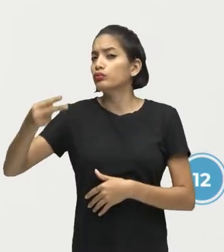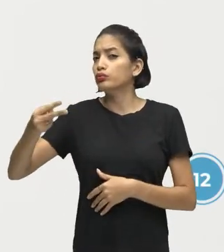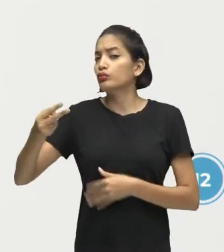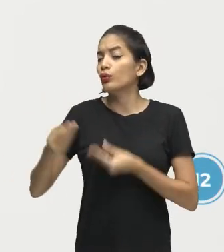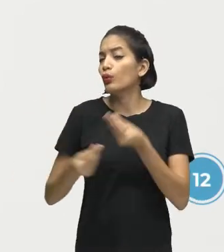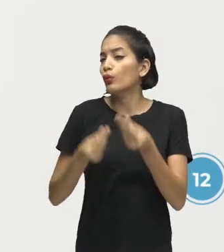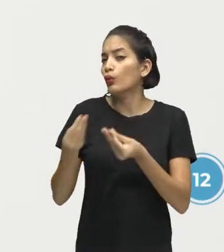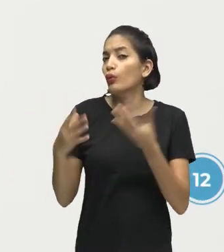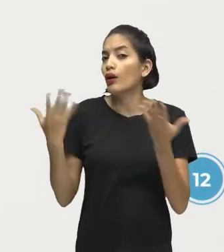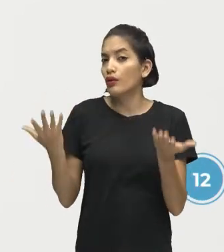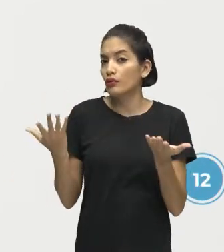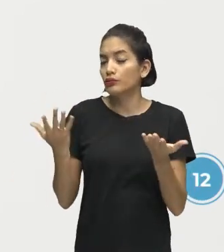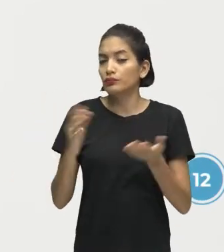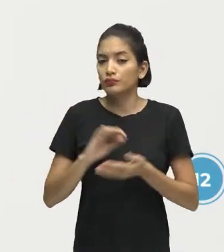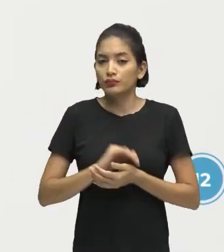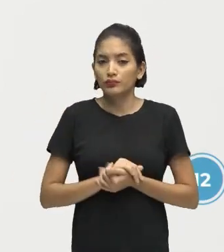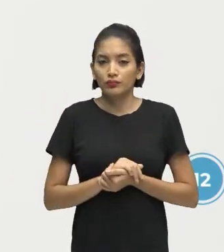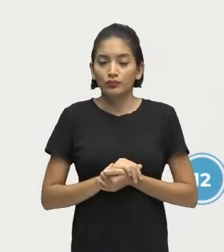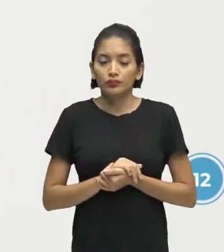dela?